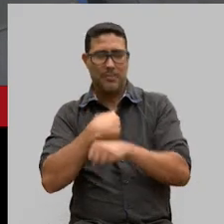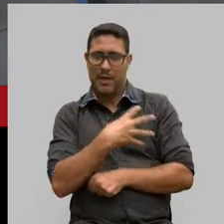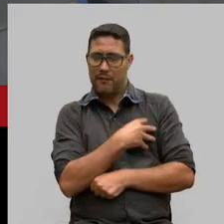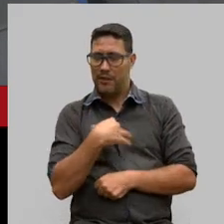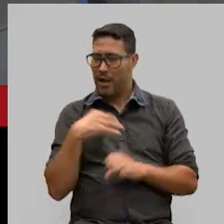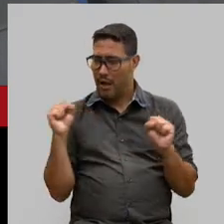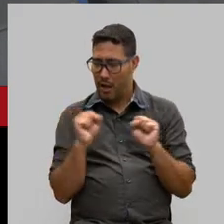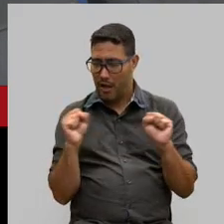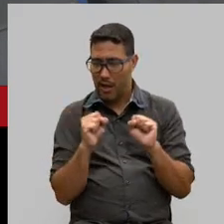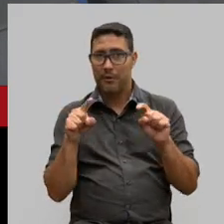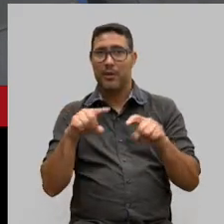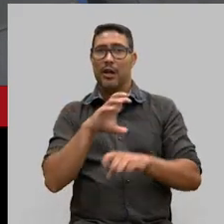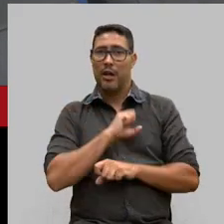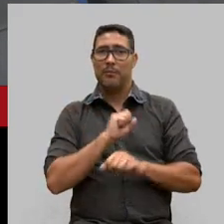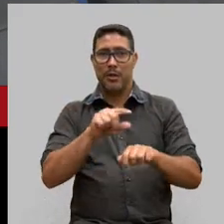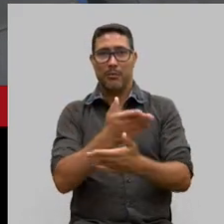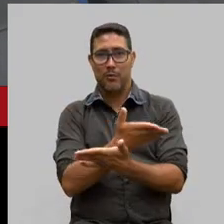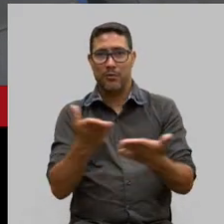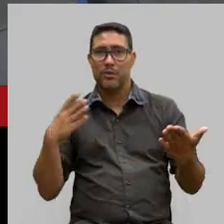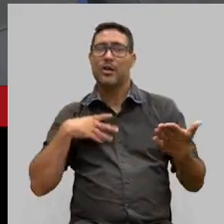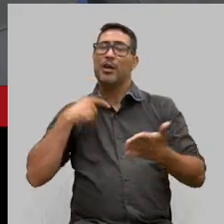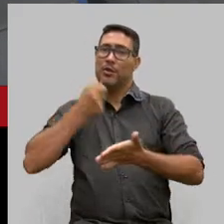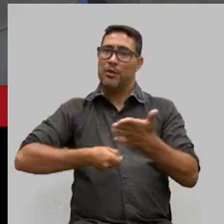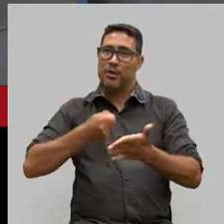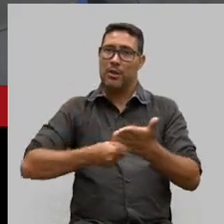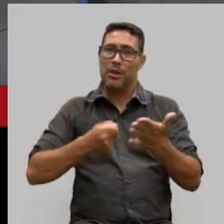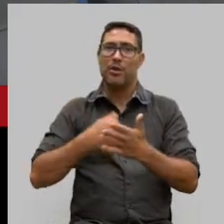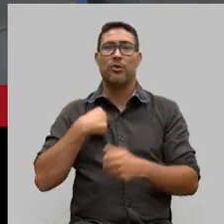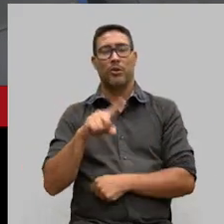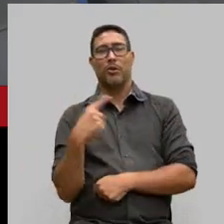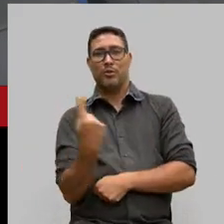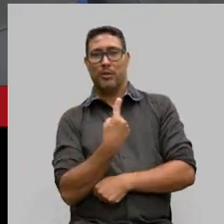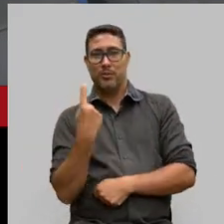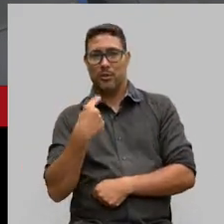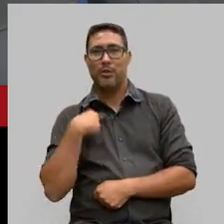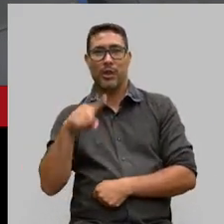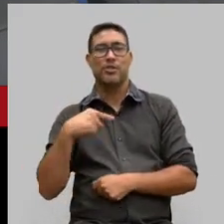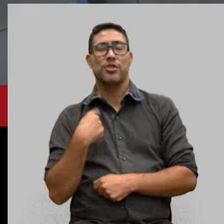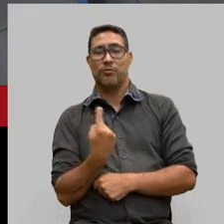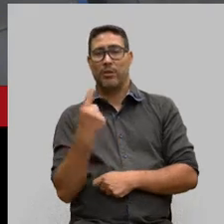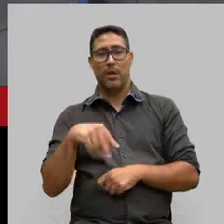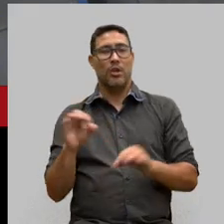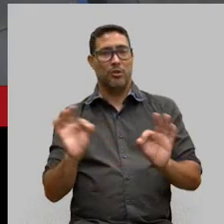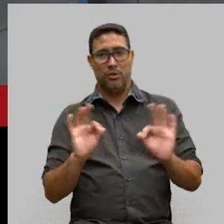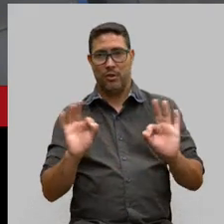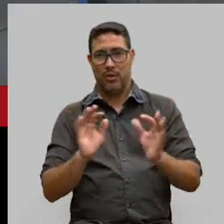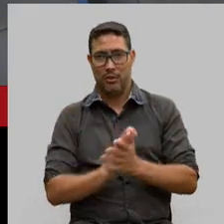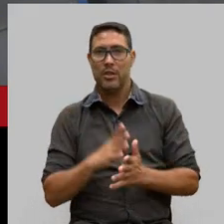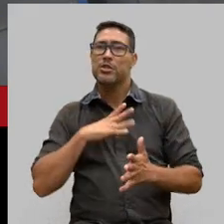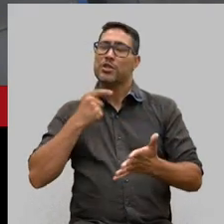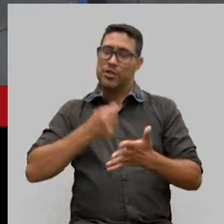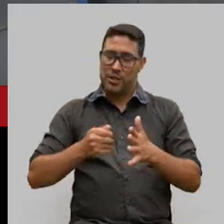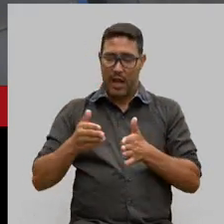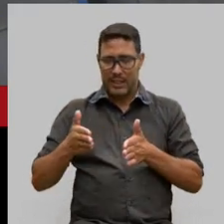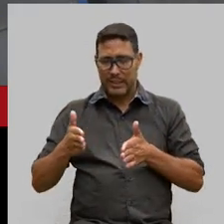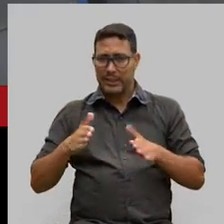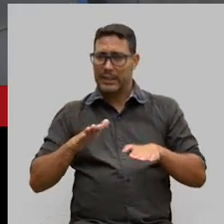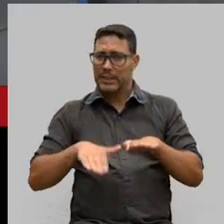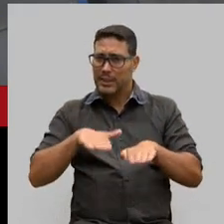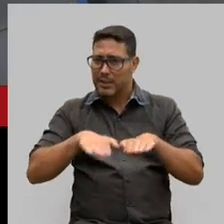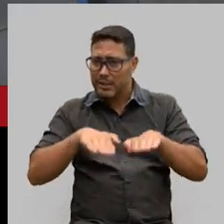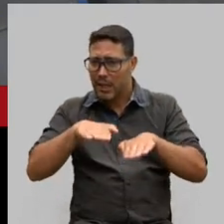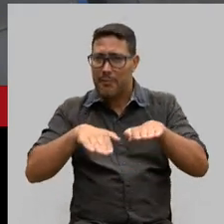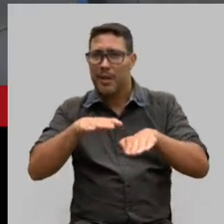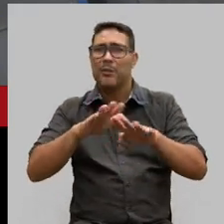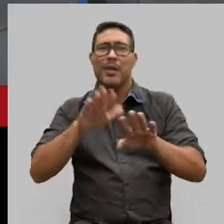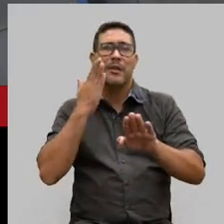nós amamos vocês que luta pela nossa luta que nós não estamos sozinhos nós estamos caminhando Mas sabendo que tem alguém